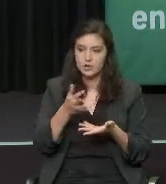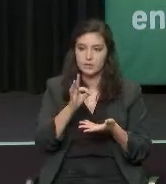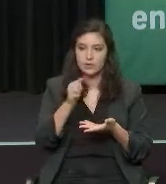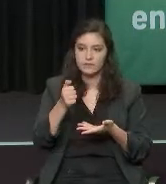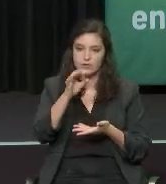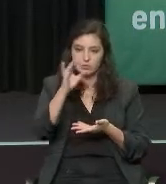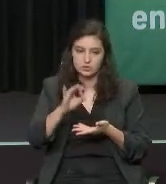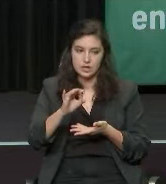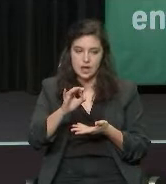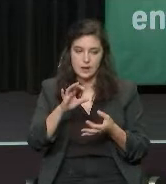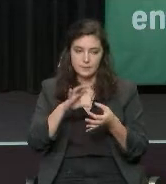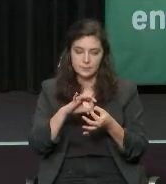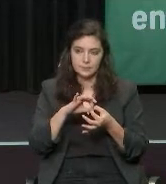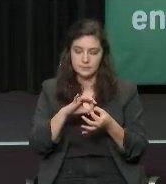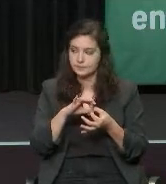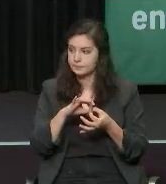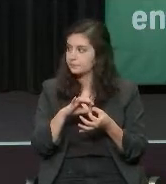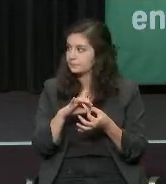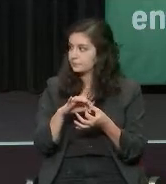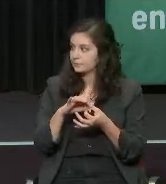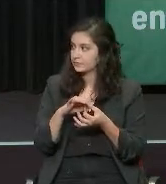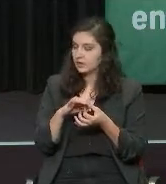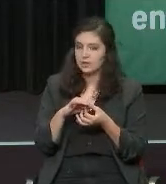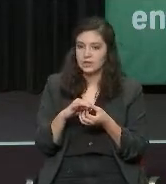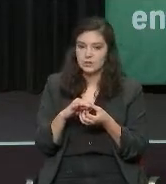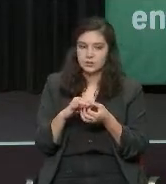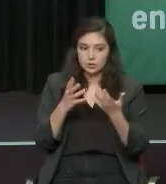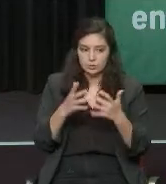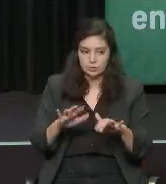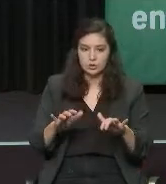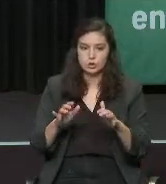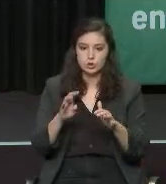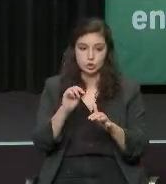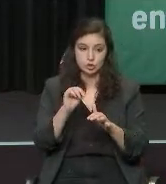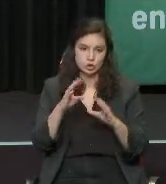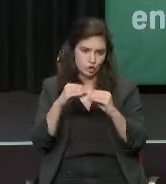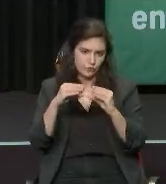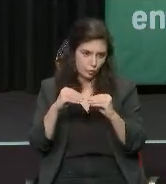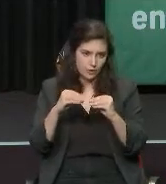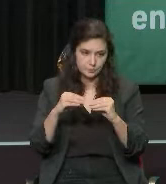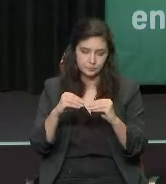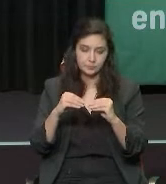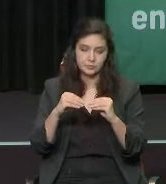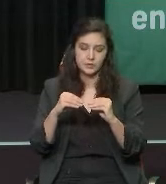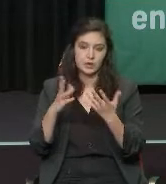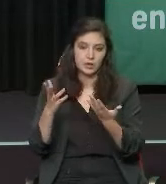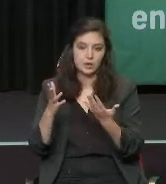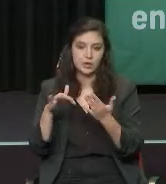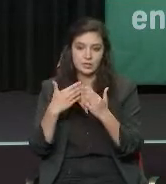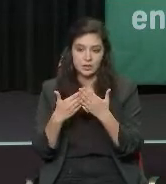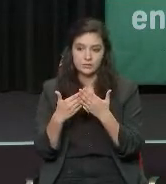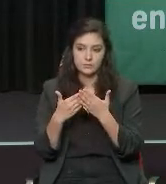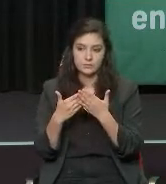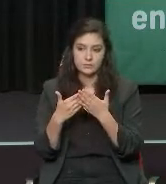45% de contributo nacional local egípcio. Estamos a falar de software